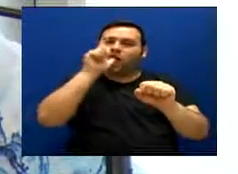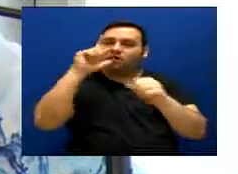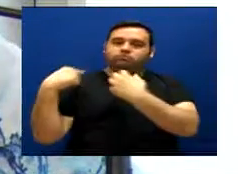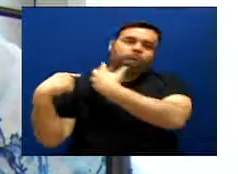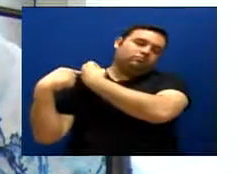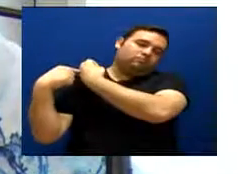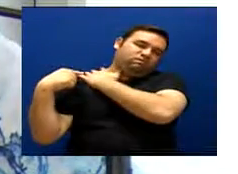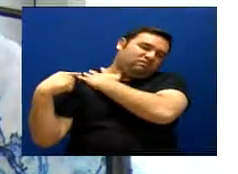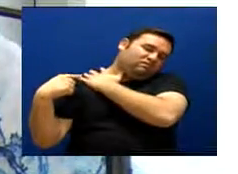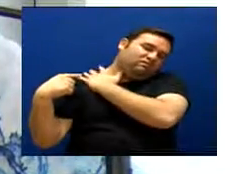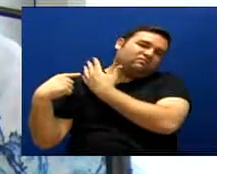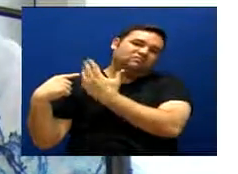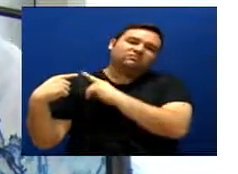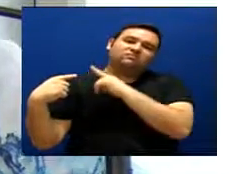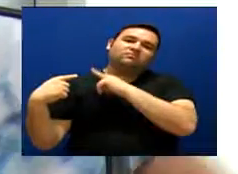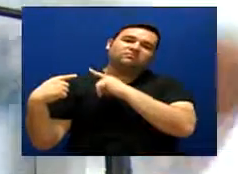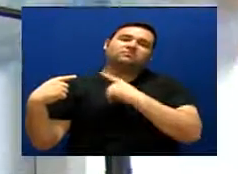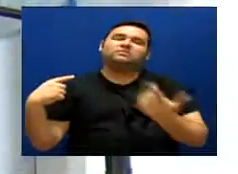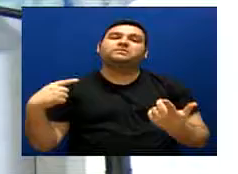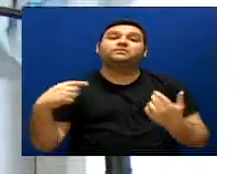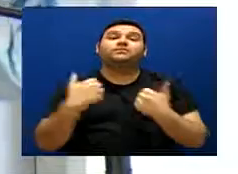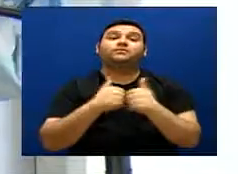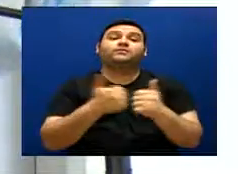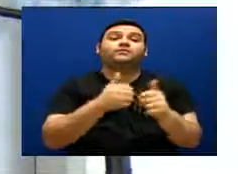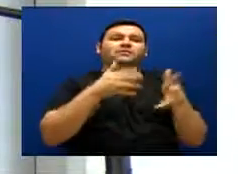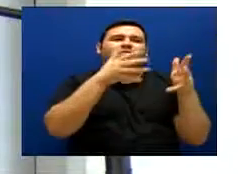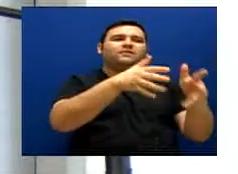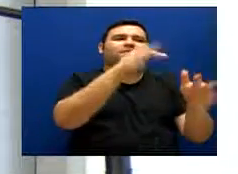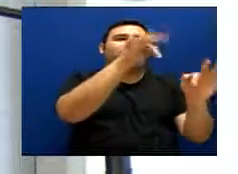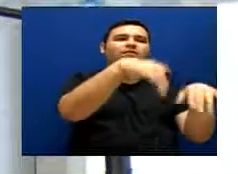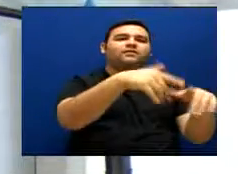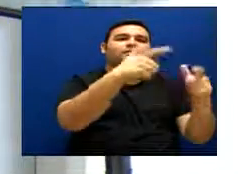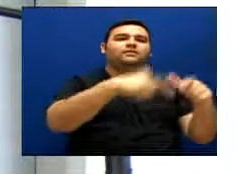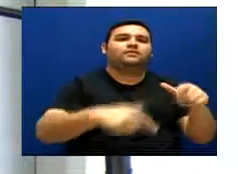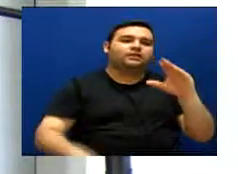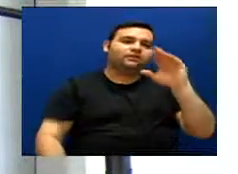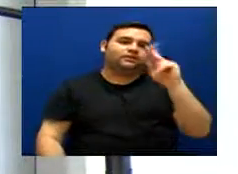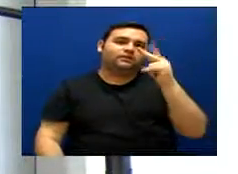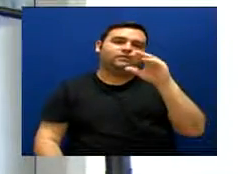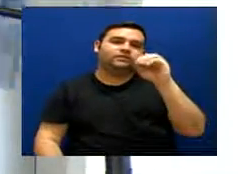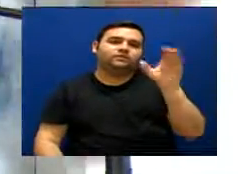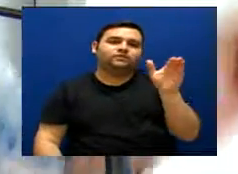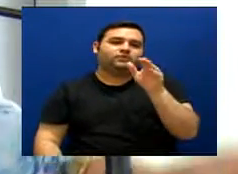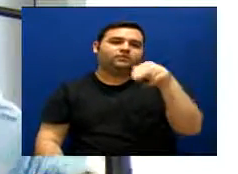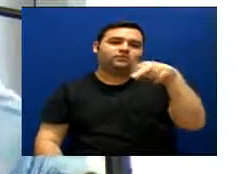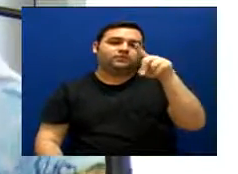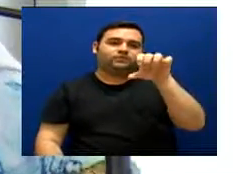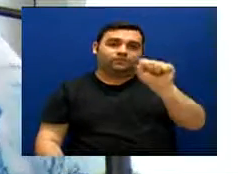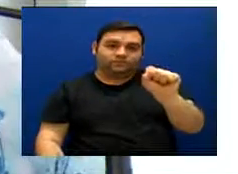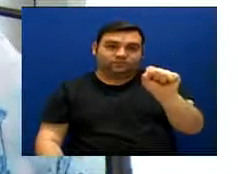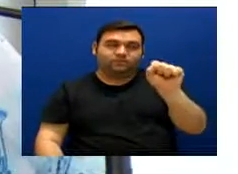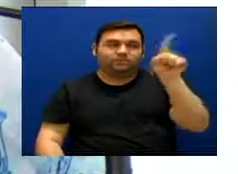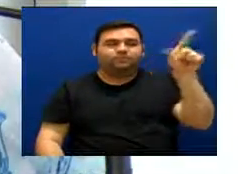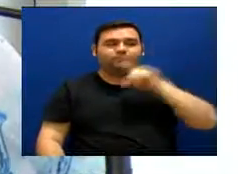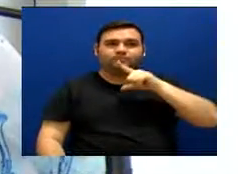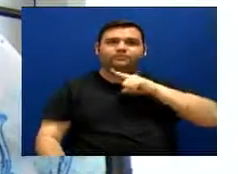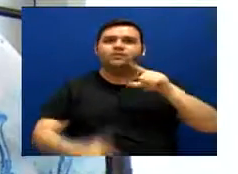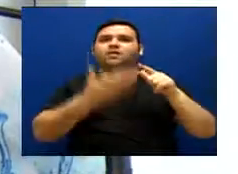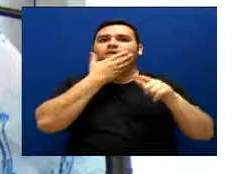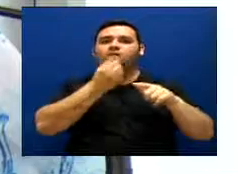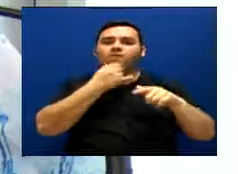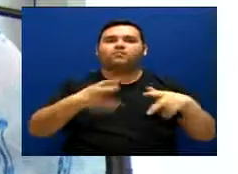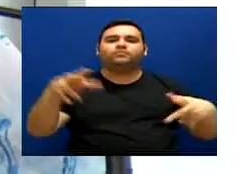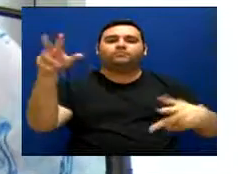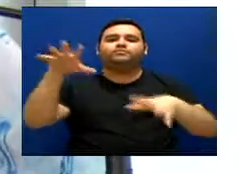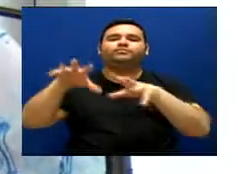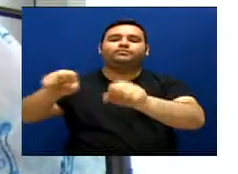O ônibus seguia com destino ao seu ponto final no Parque Chico Mendes, aqui na Avenida 3 de Março. O homem foi